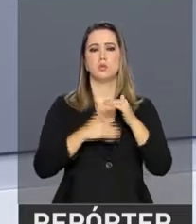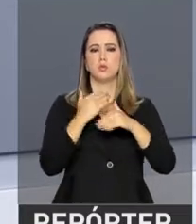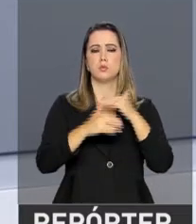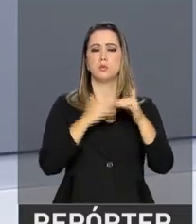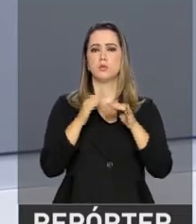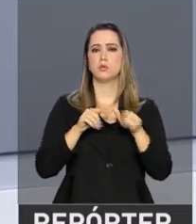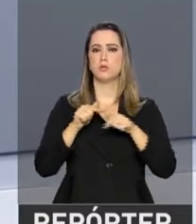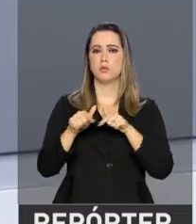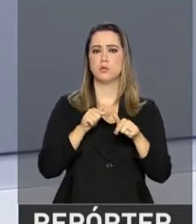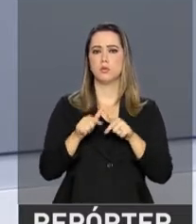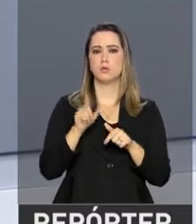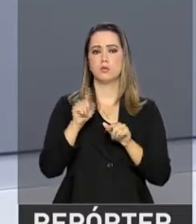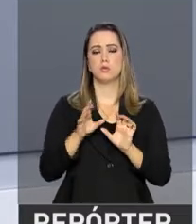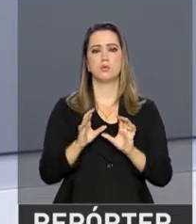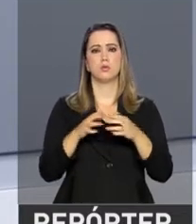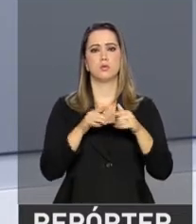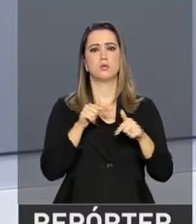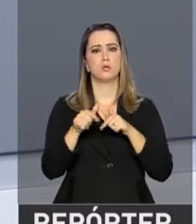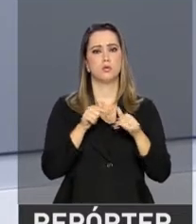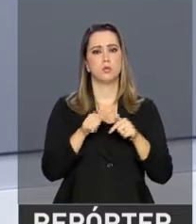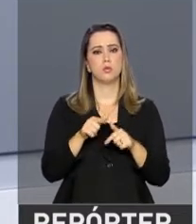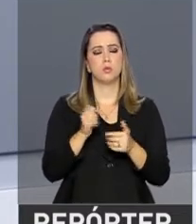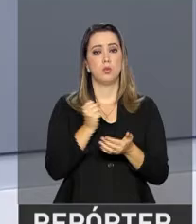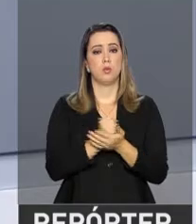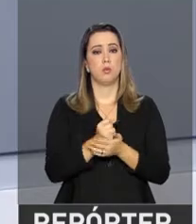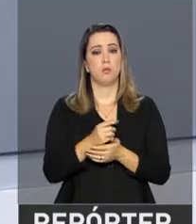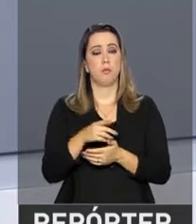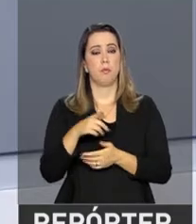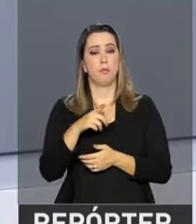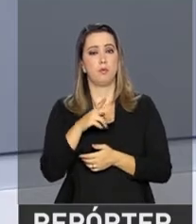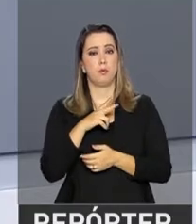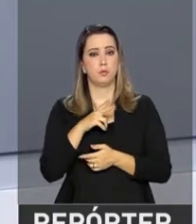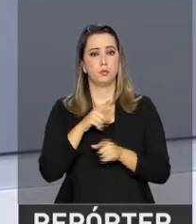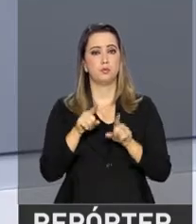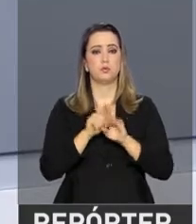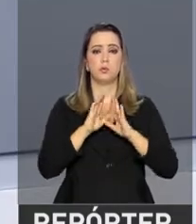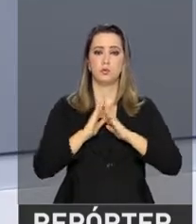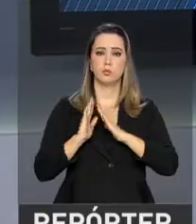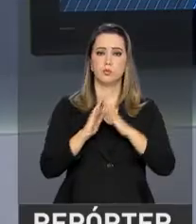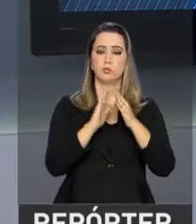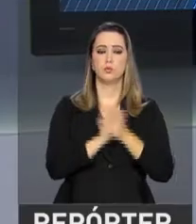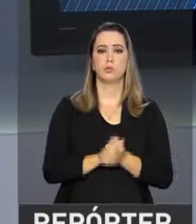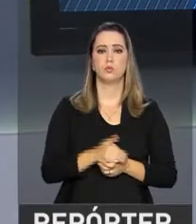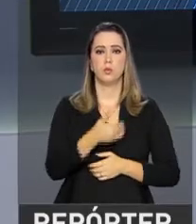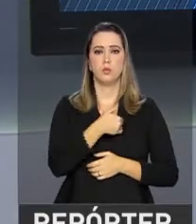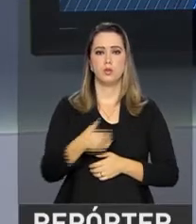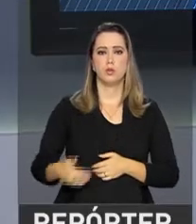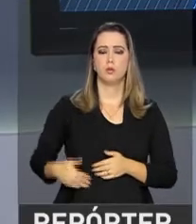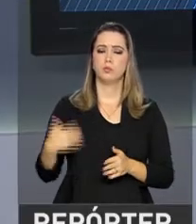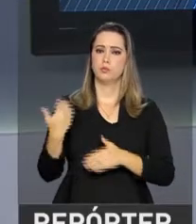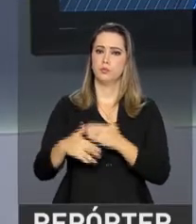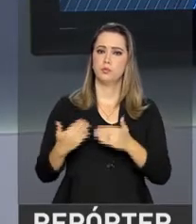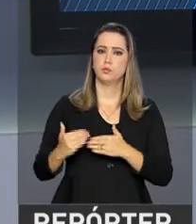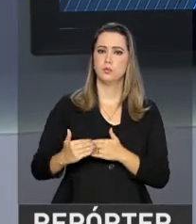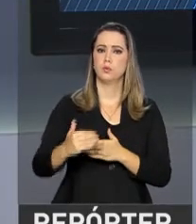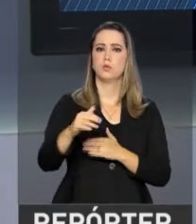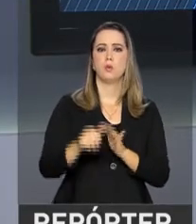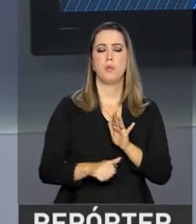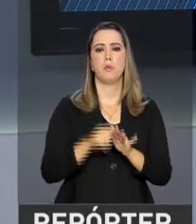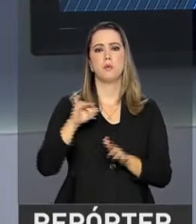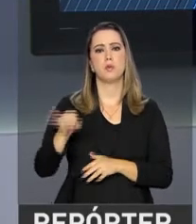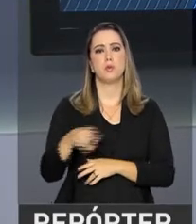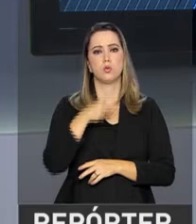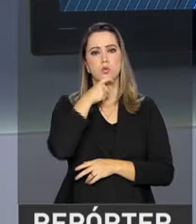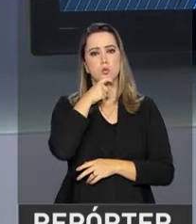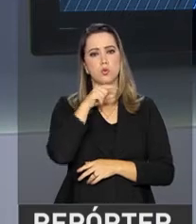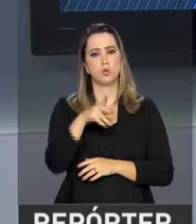registraram crescimento no emprego são os de trabalhadores por conta própria e os domésticos. O governo prorroga para 1º de